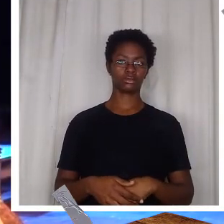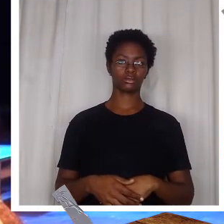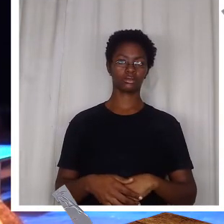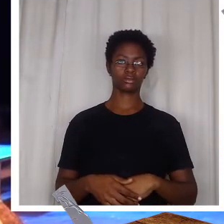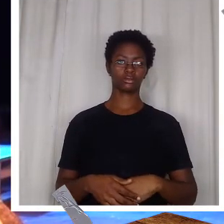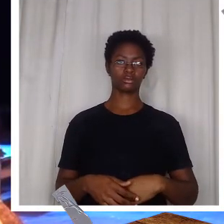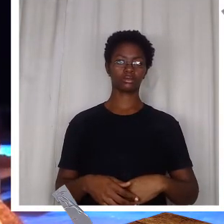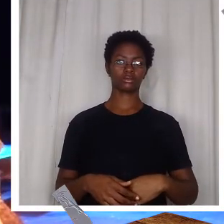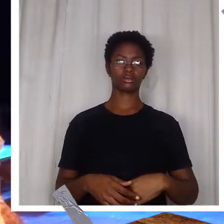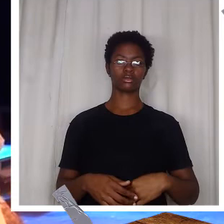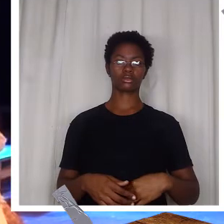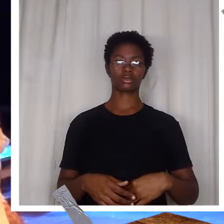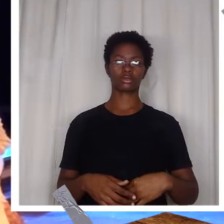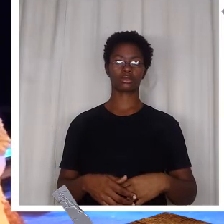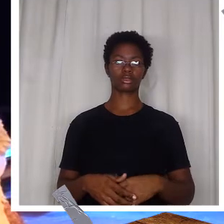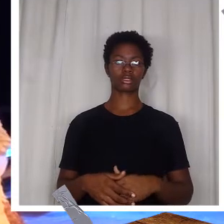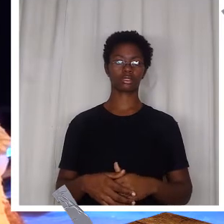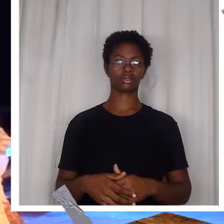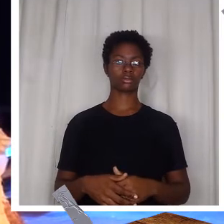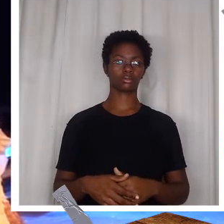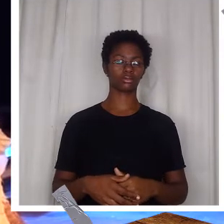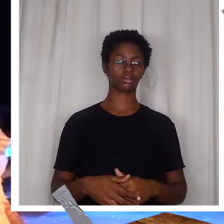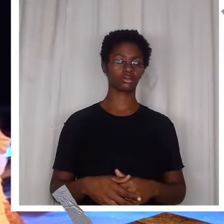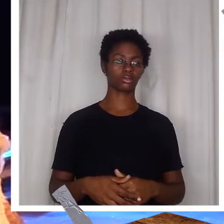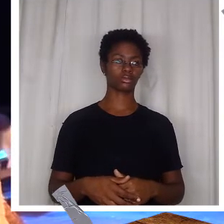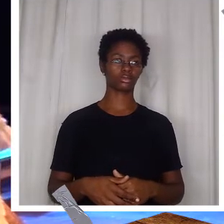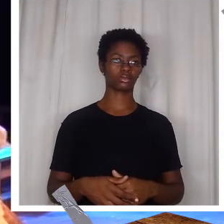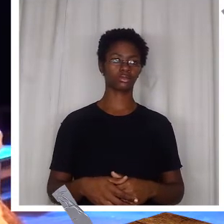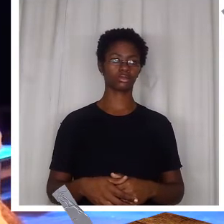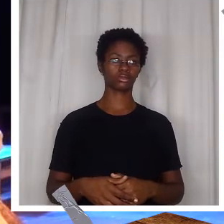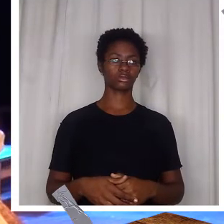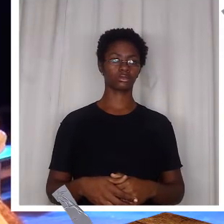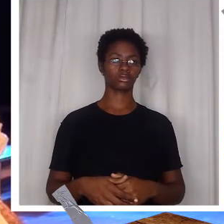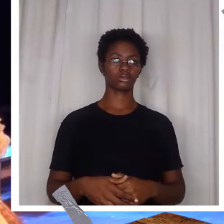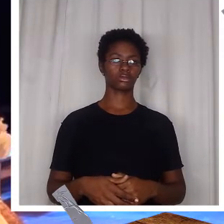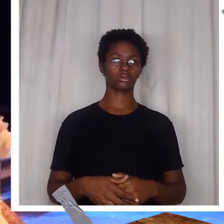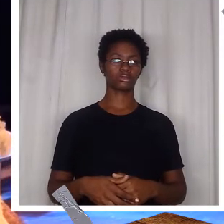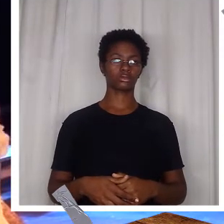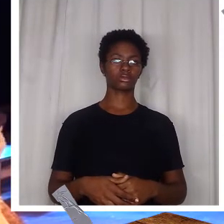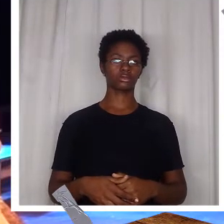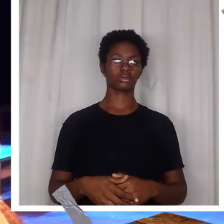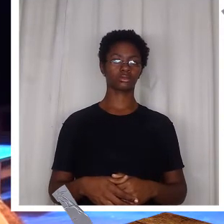Ai, meu Deus, hoje o dia está começando frio.